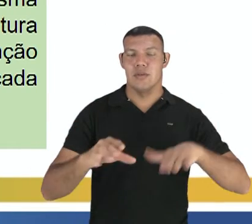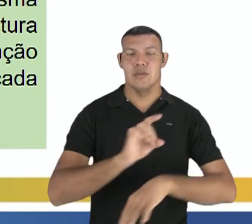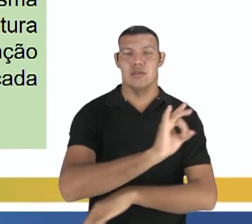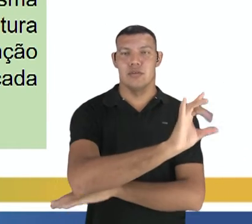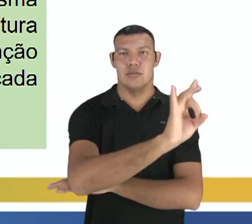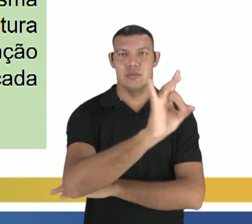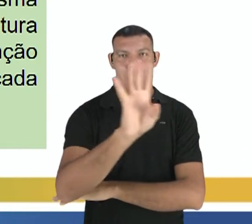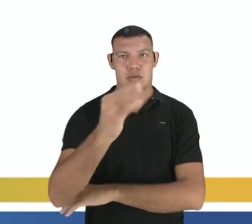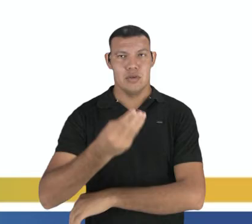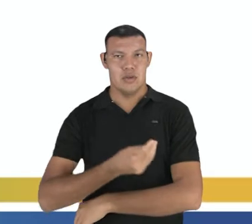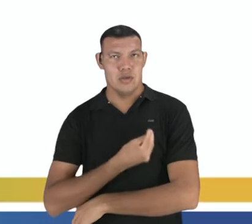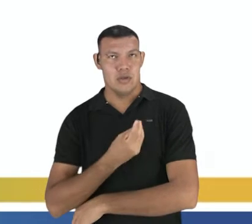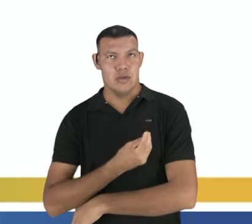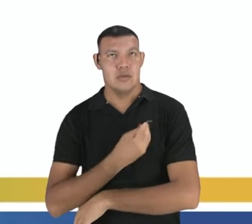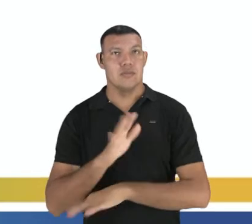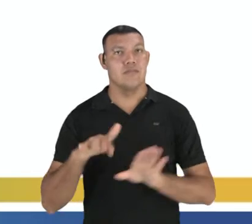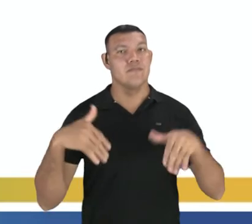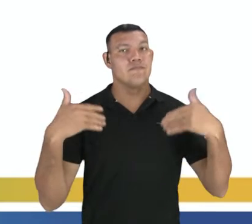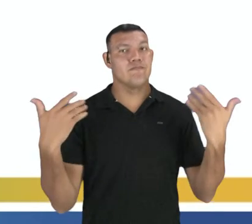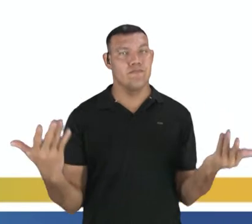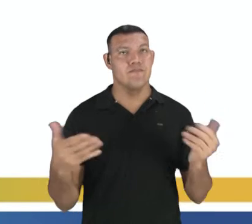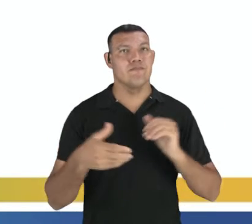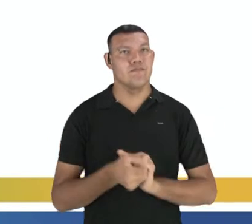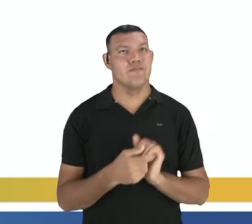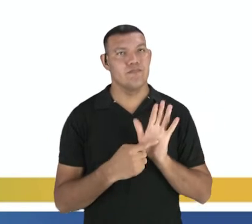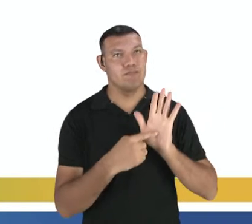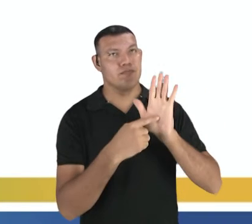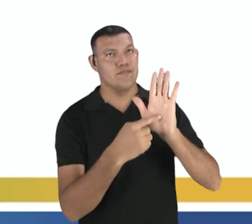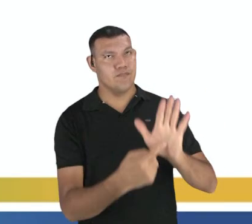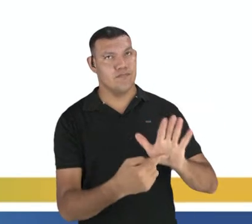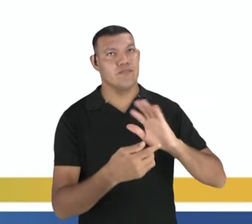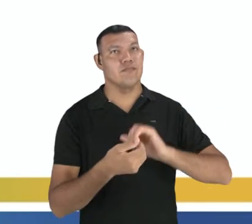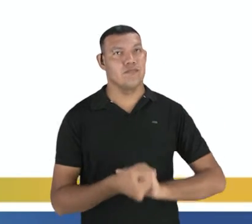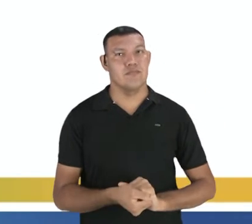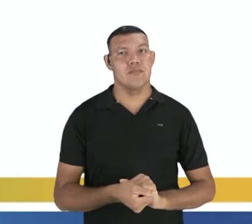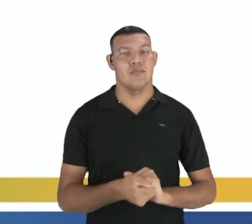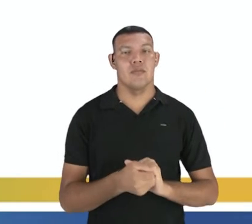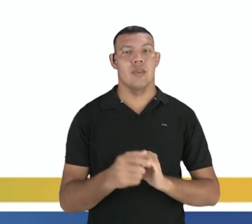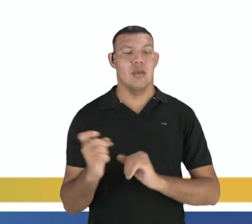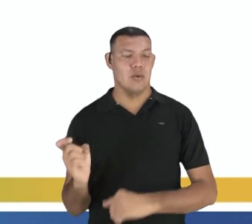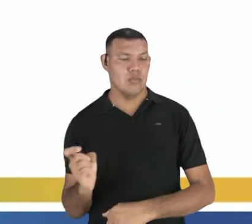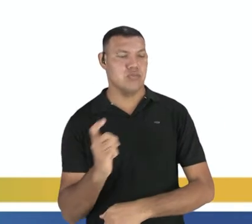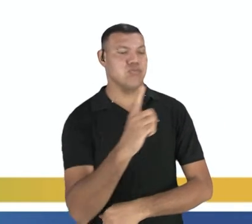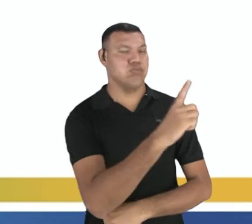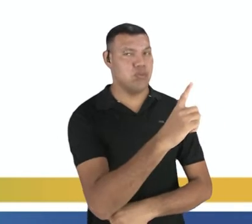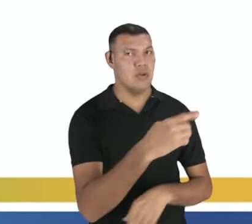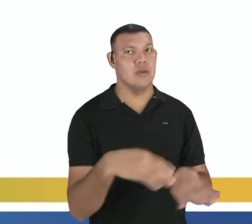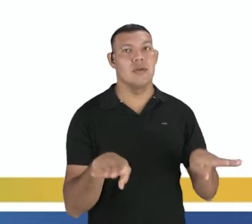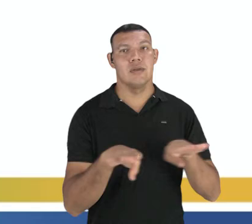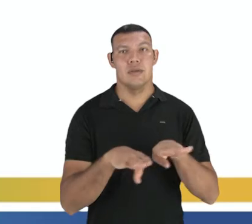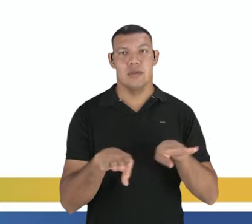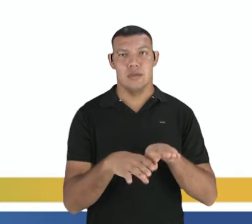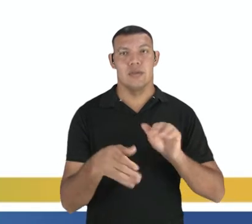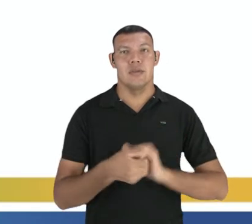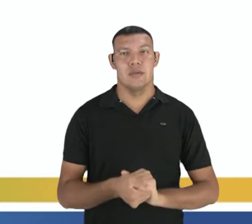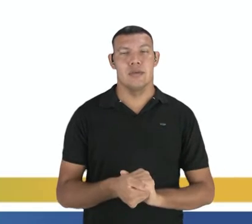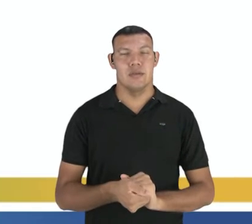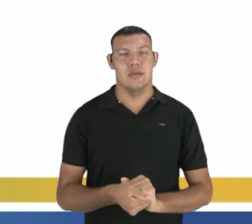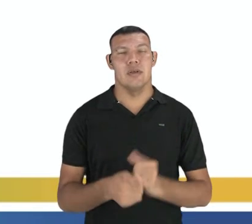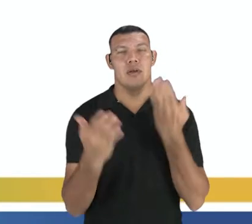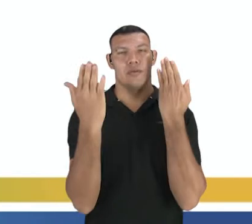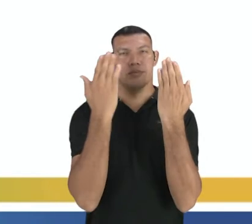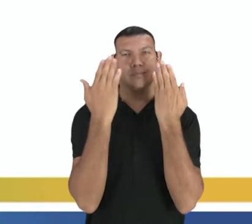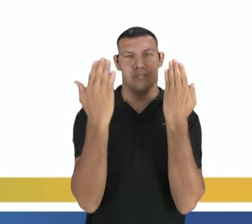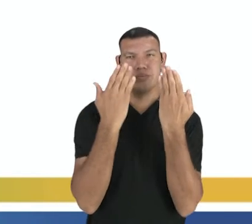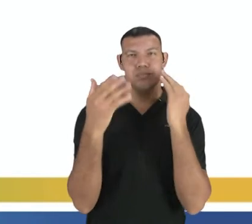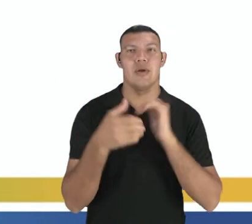organismo. E dessa forma eles conseguiram evidenciar, né, a evolução. Além disso, eles também puderam comparar